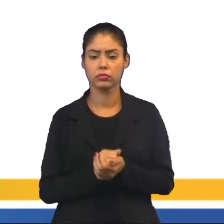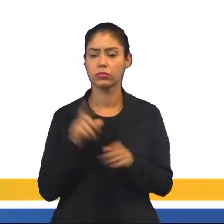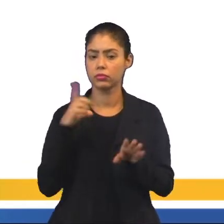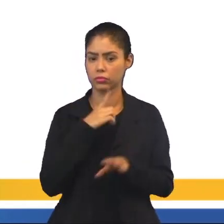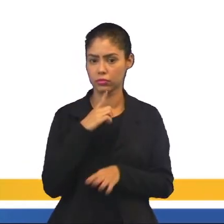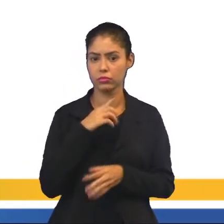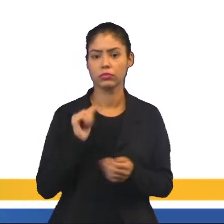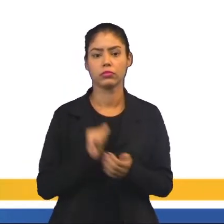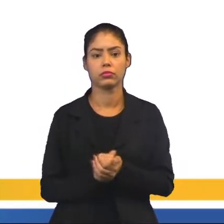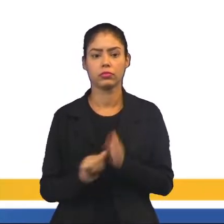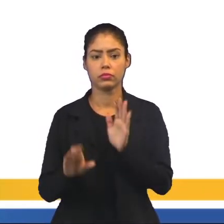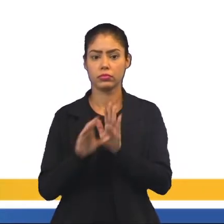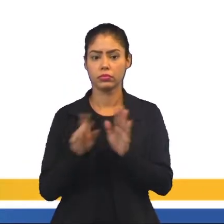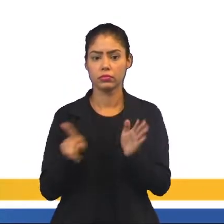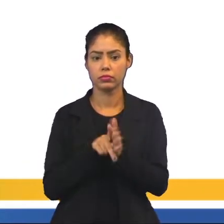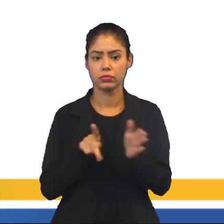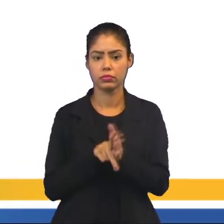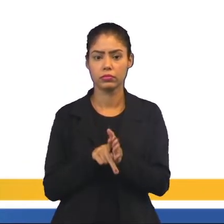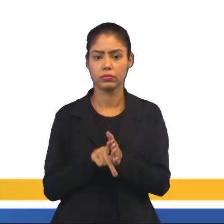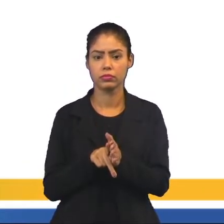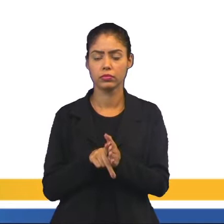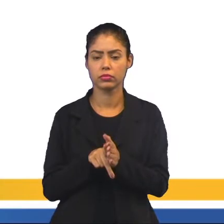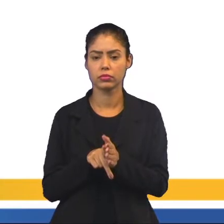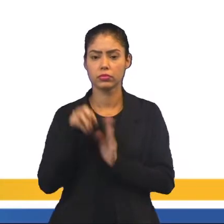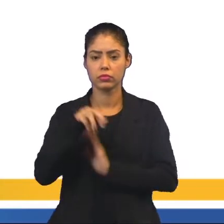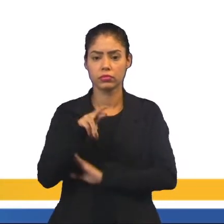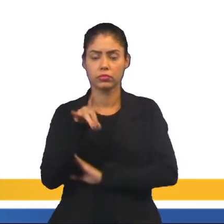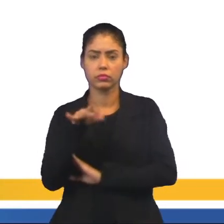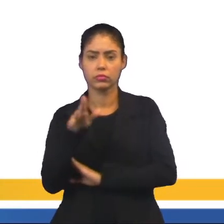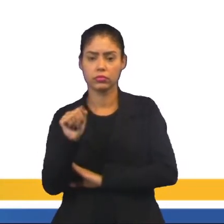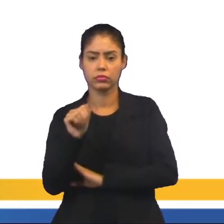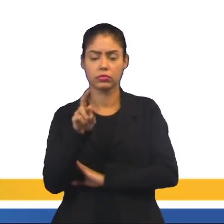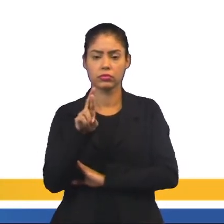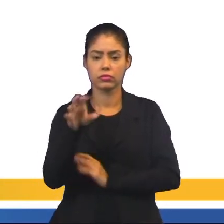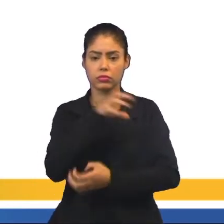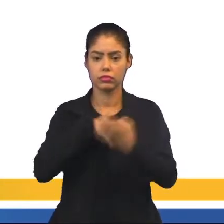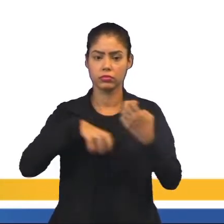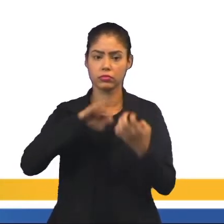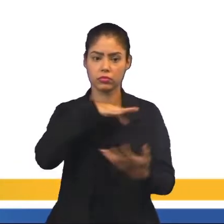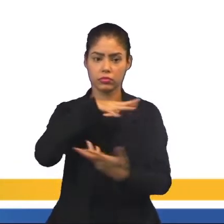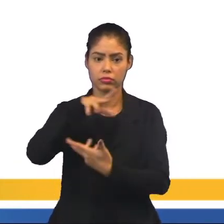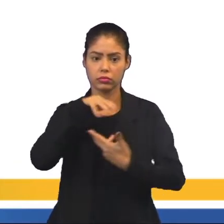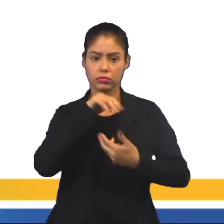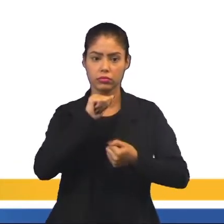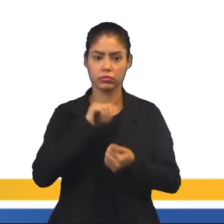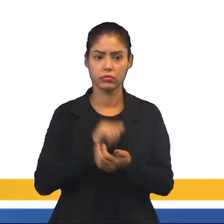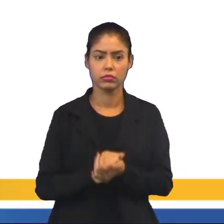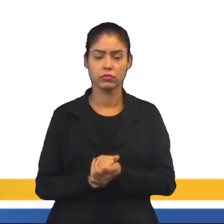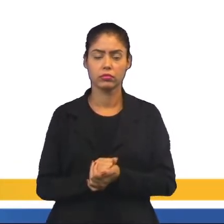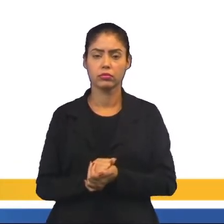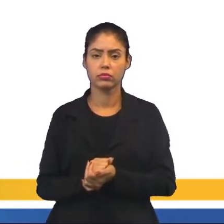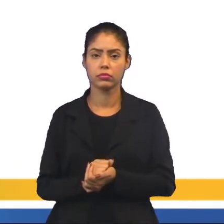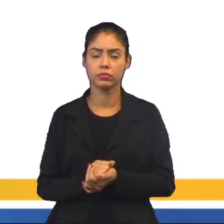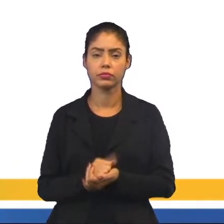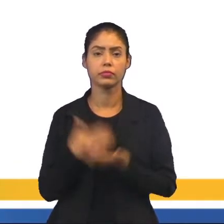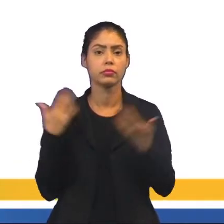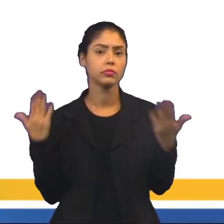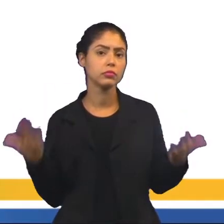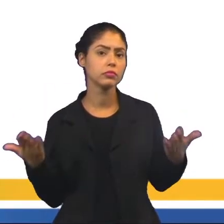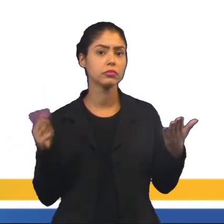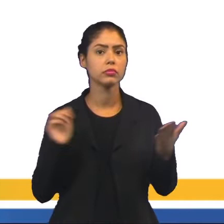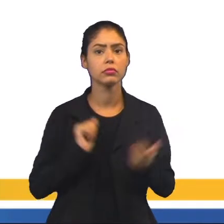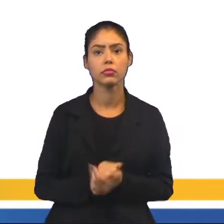contém em si mesmo um apelo em favor de uma modificação revolucionária do mundo, né? Então,